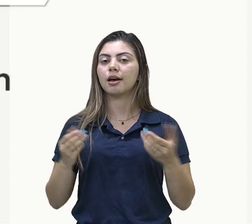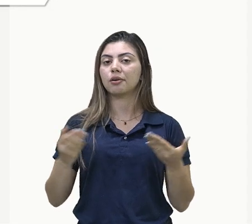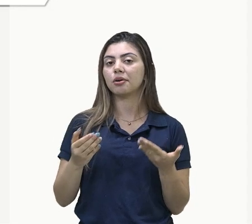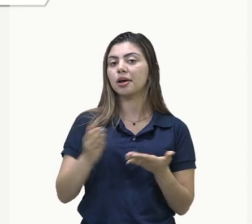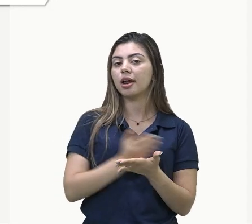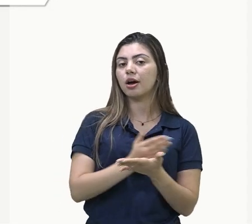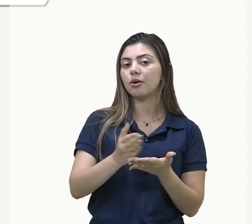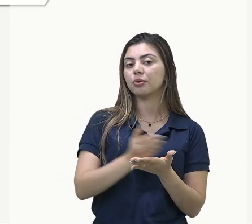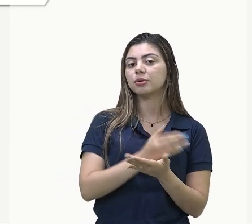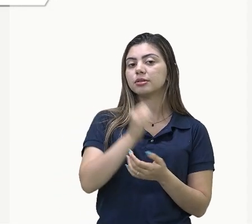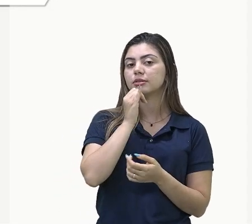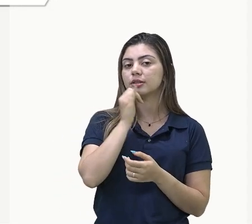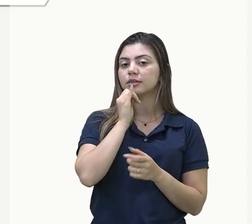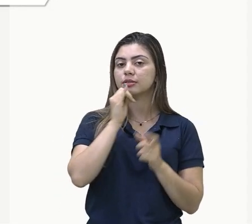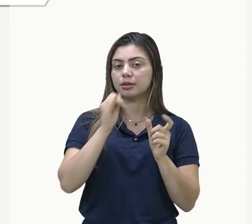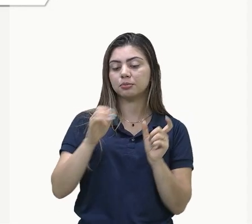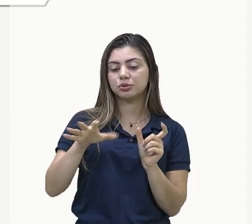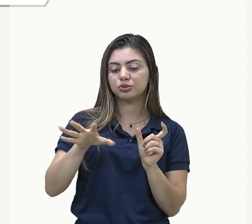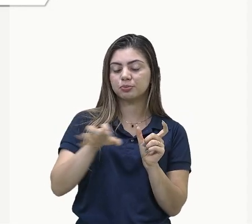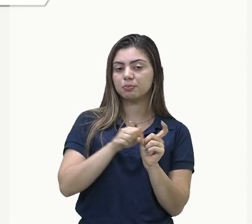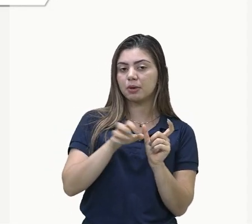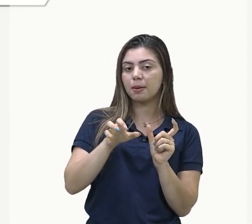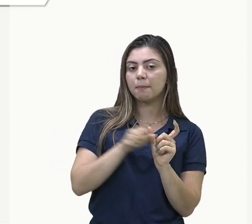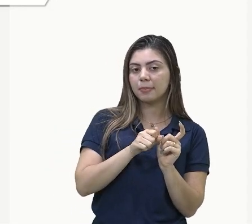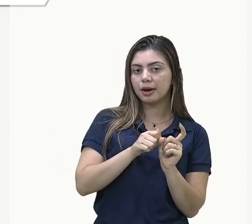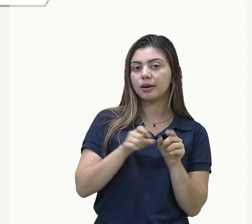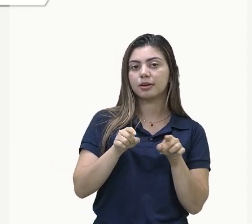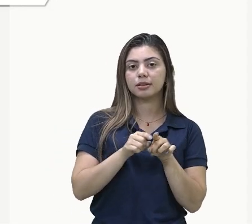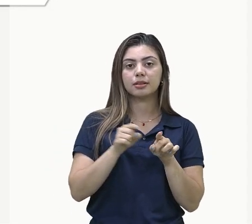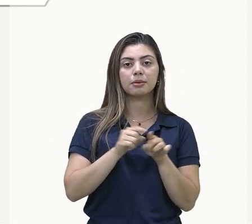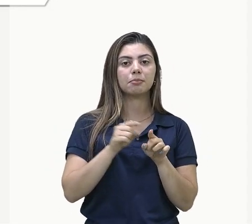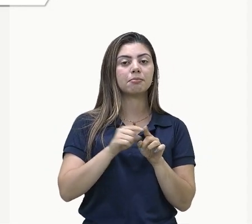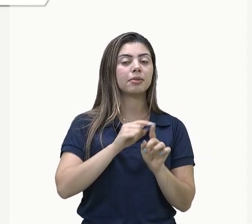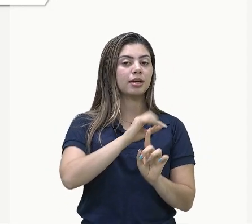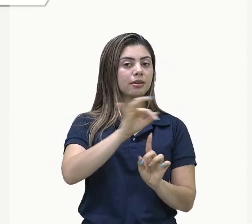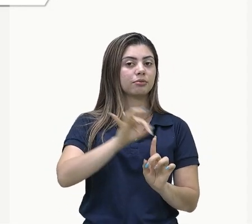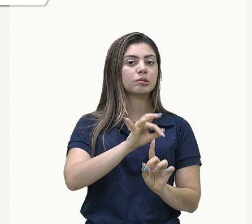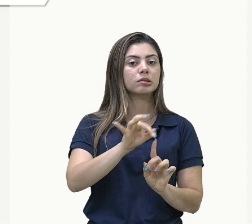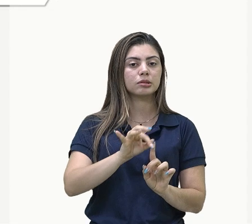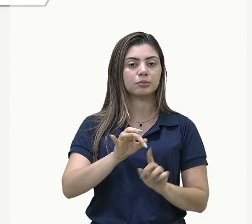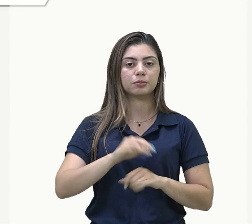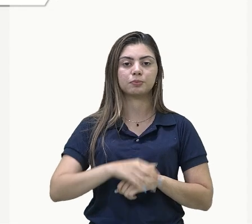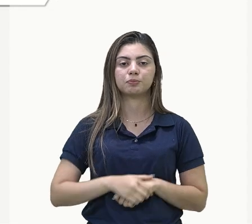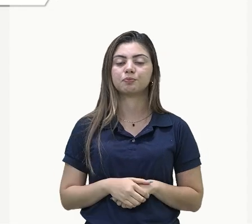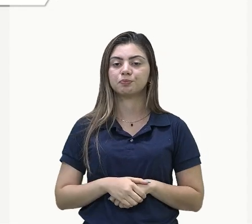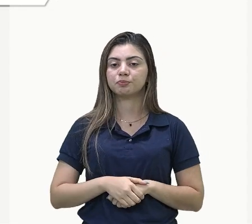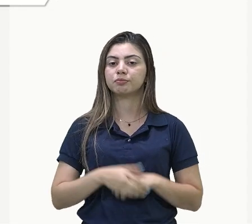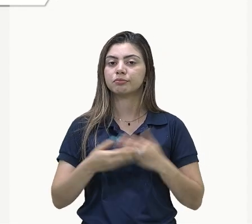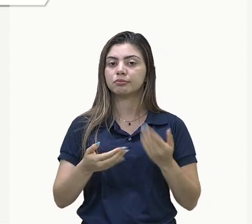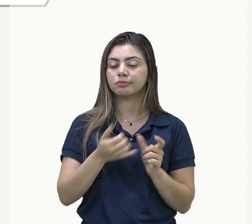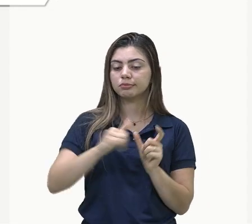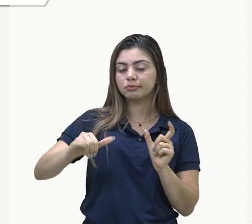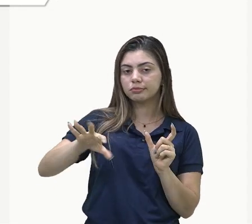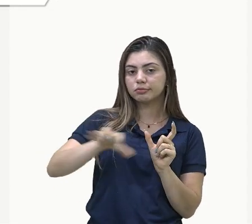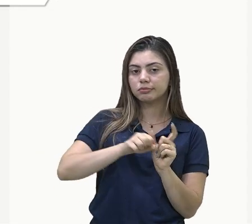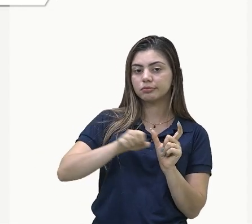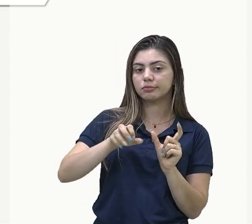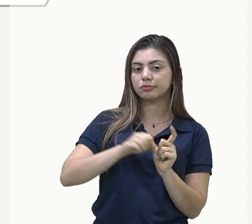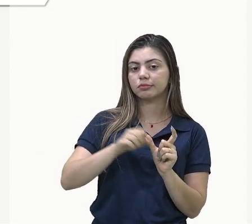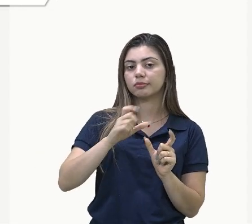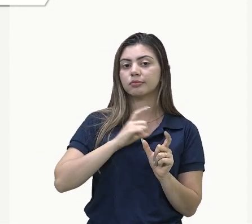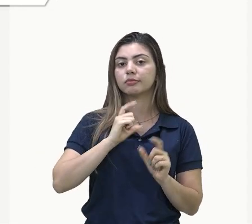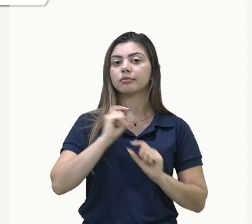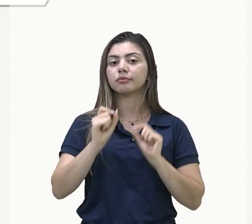exemplos práticos. Vamos lá verificar? Olha lá. Os receptores elétricos têm a